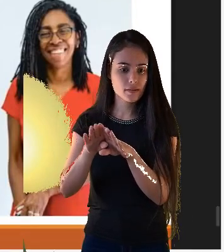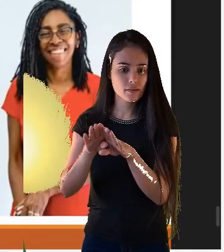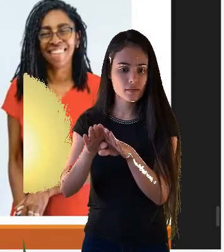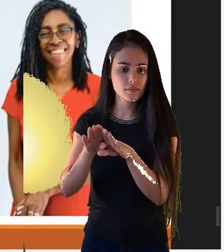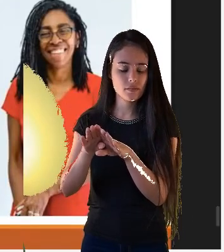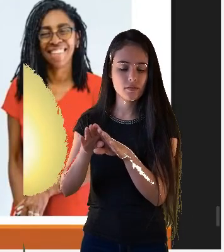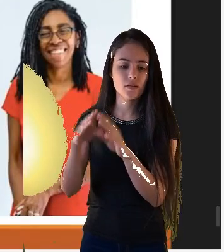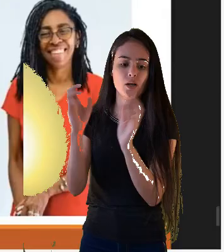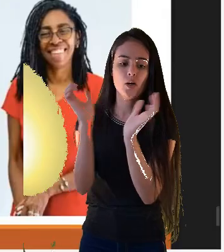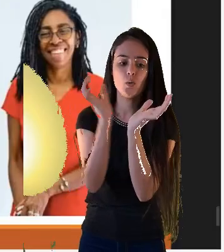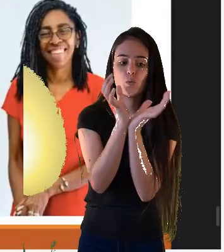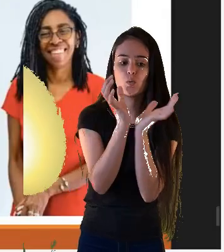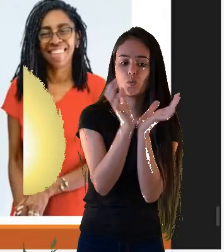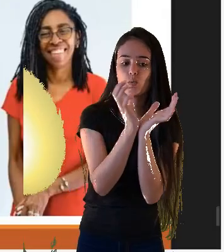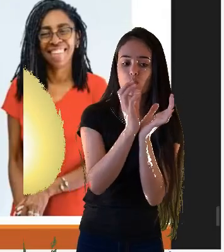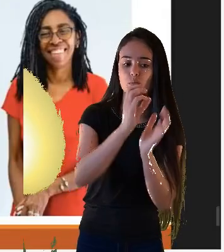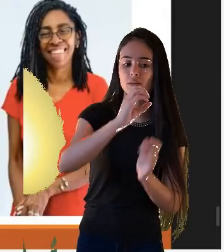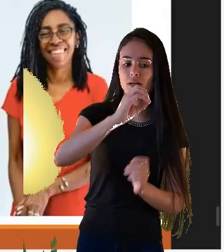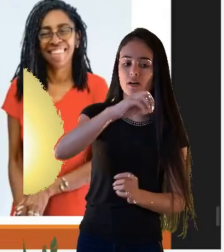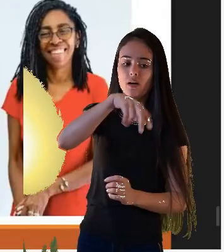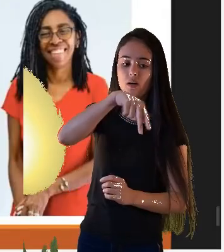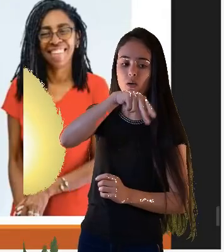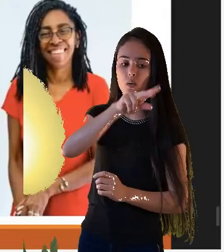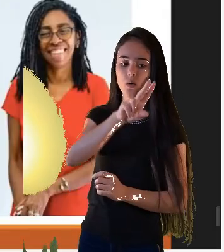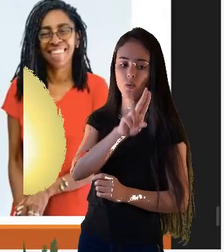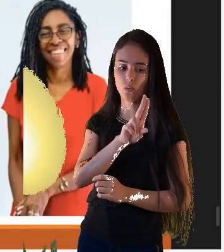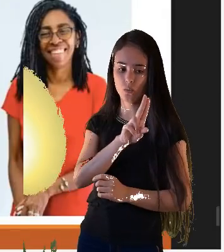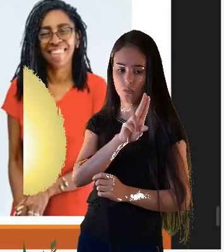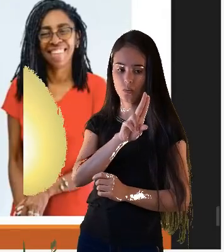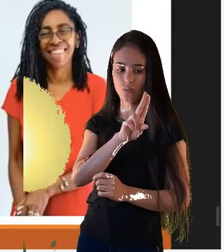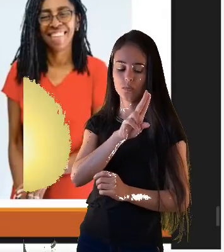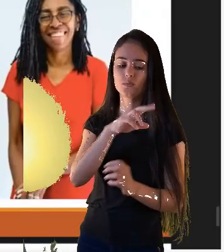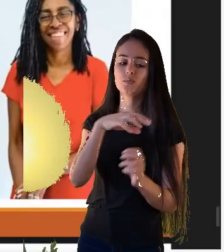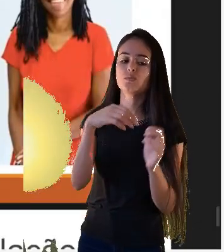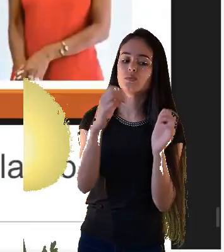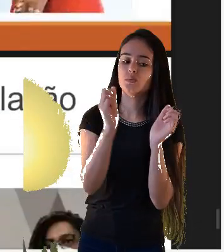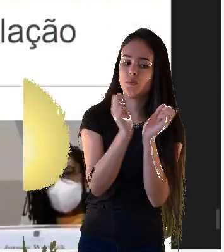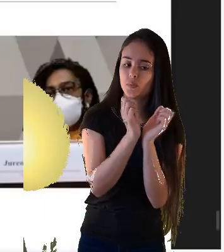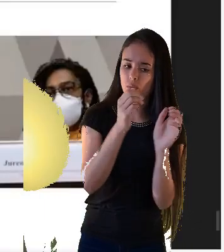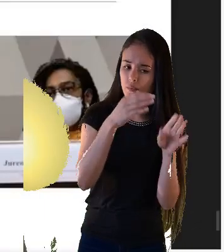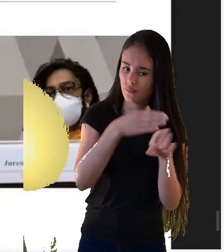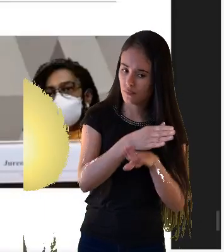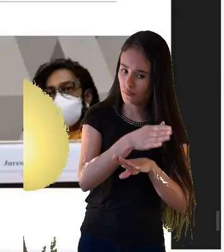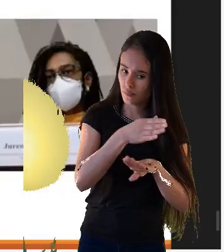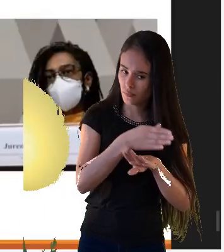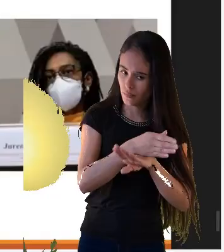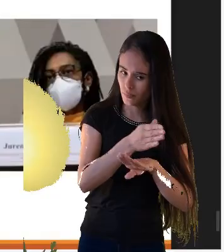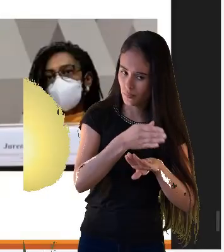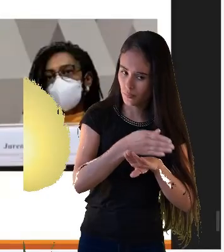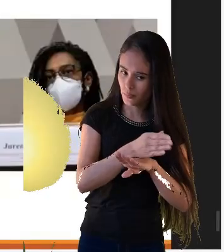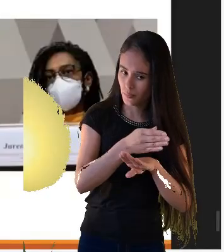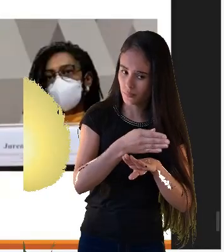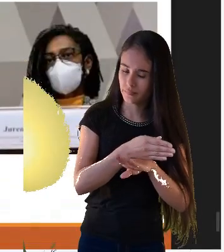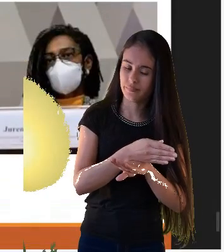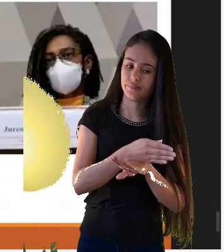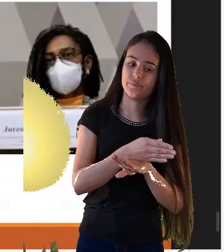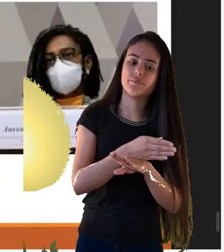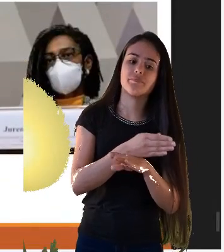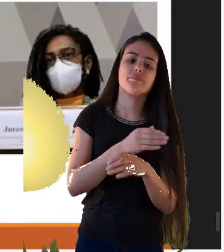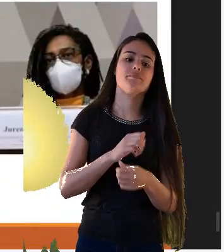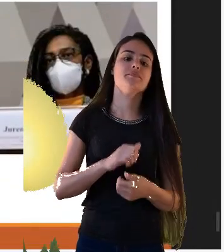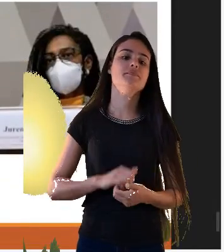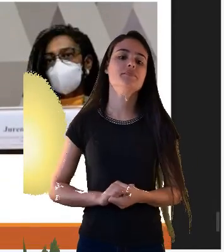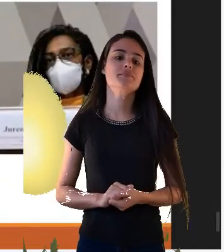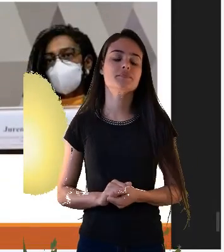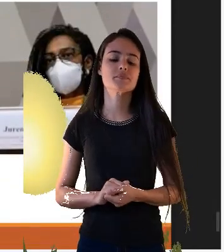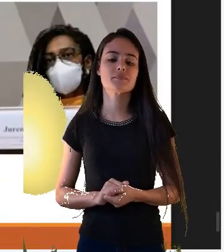além disso, né, a Jurema Werneck, pode passar, ela também foi um dos nomes